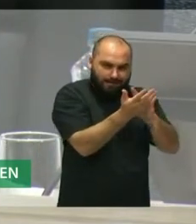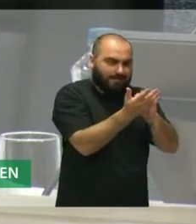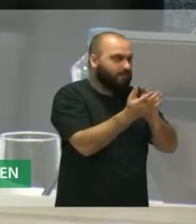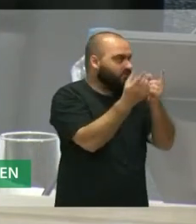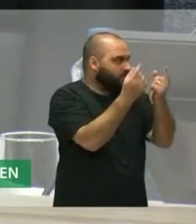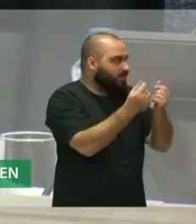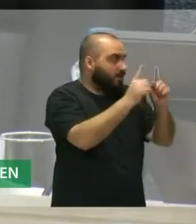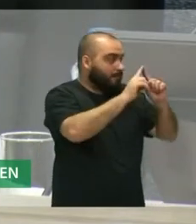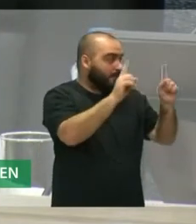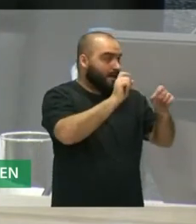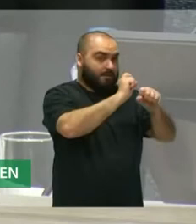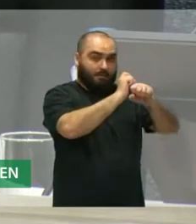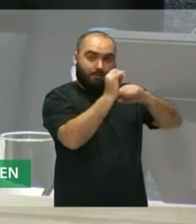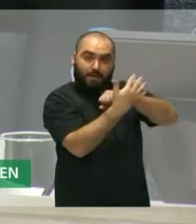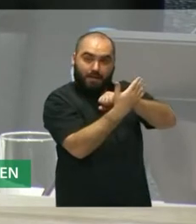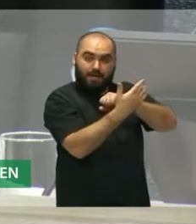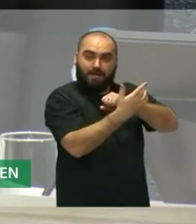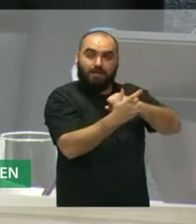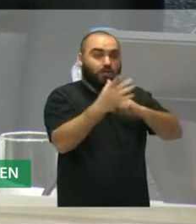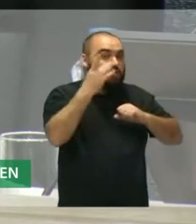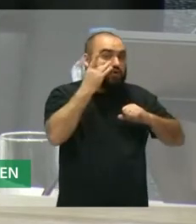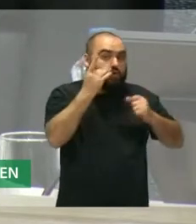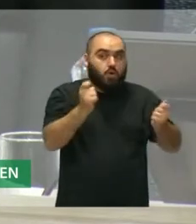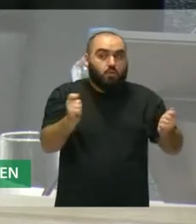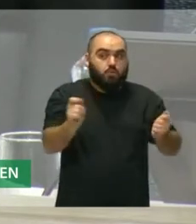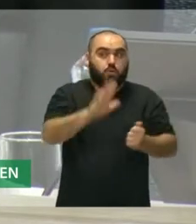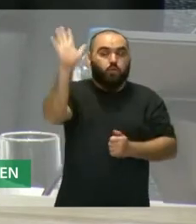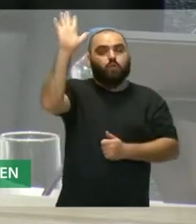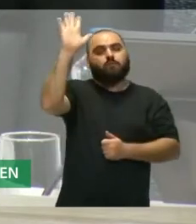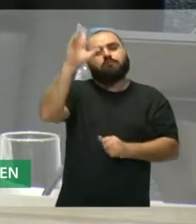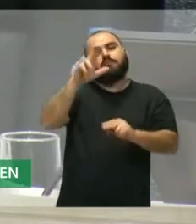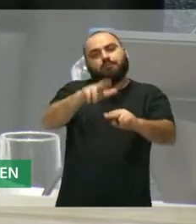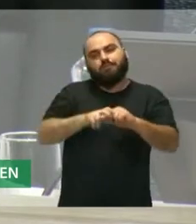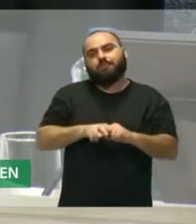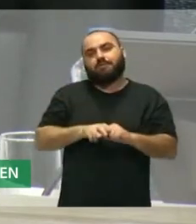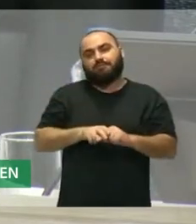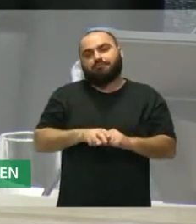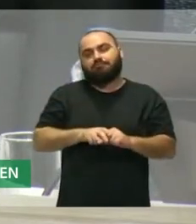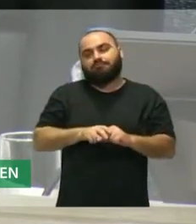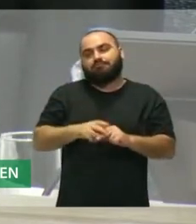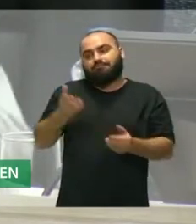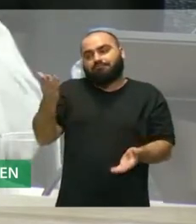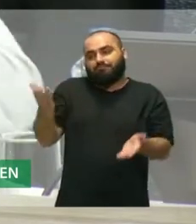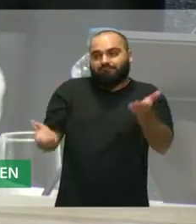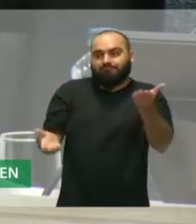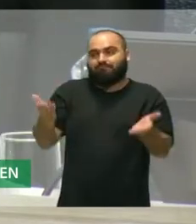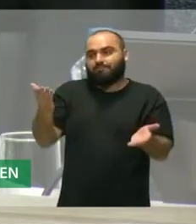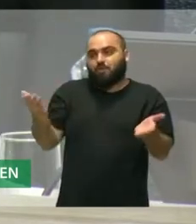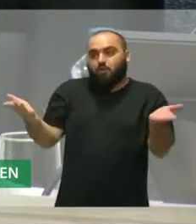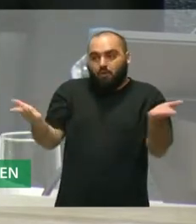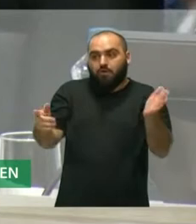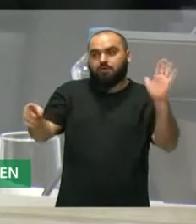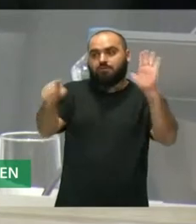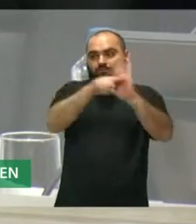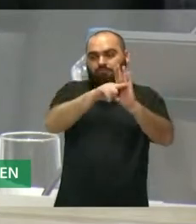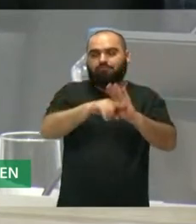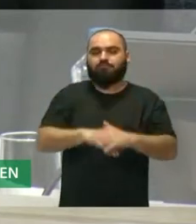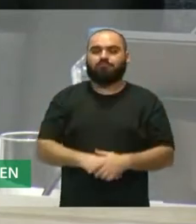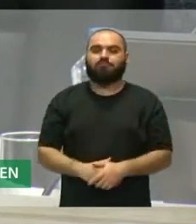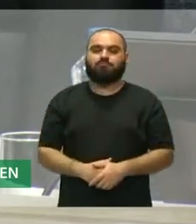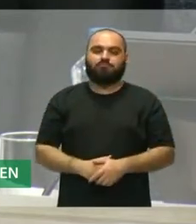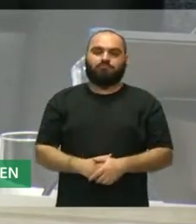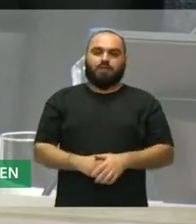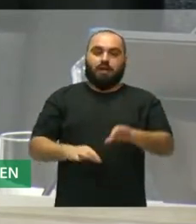os custos aumentaram. Então, acaba que se equilibra nesse sentido. Com relação